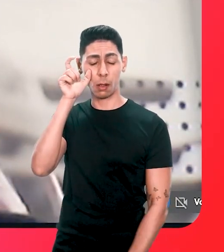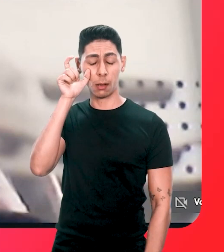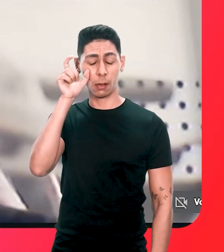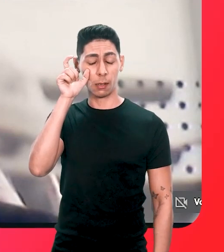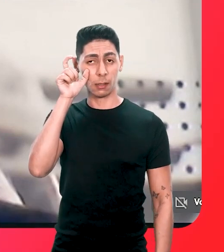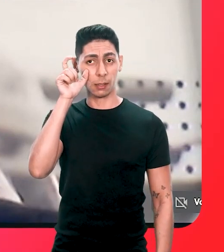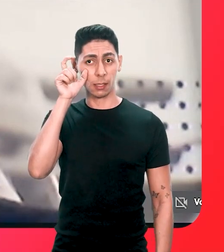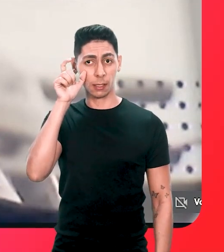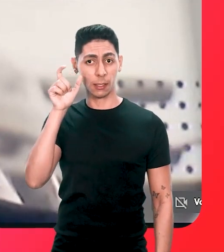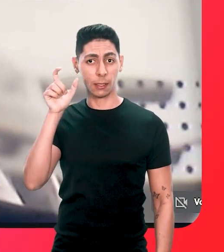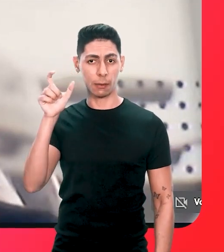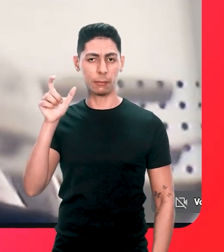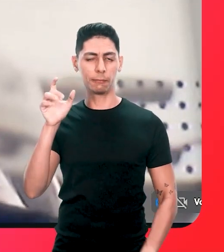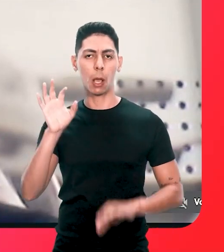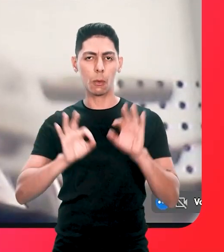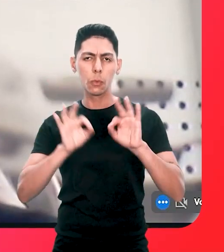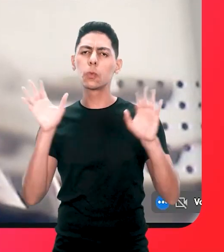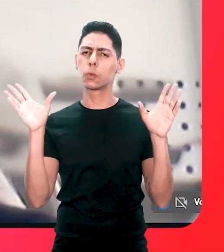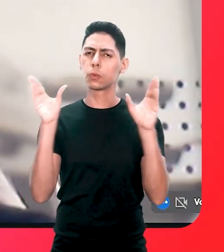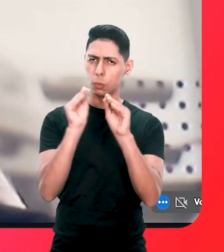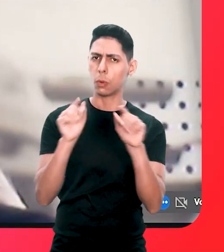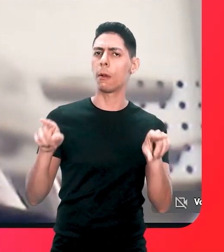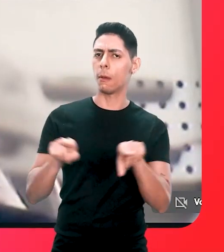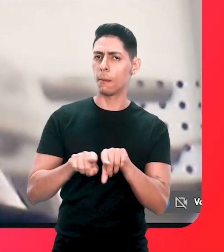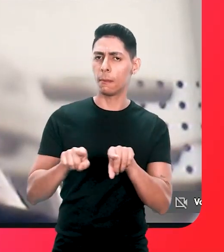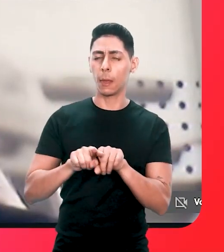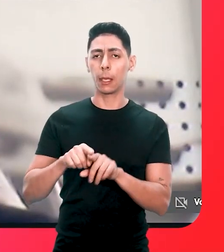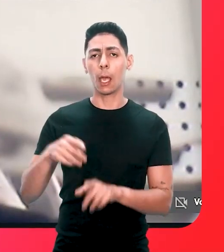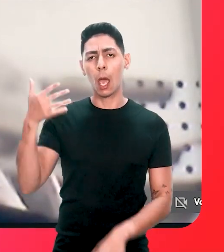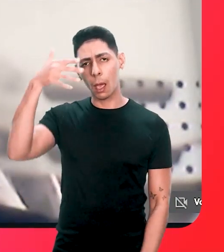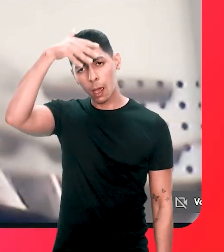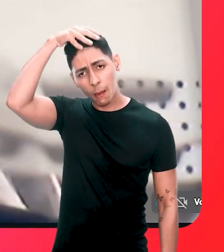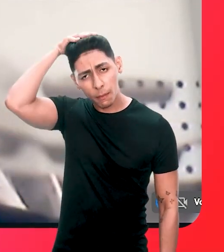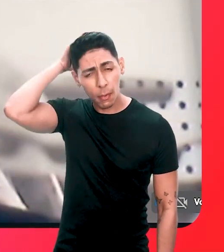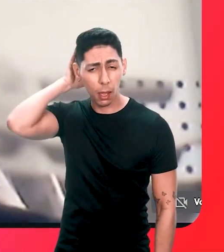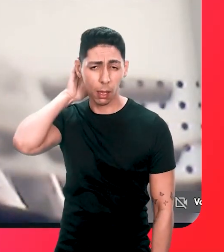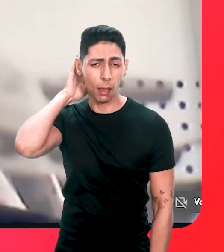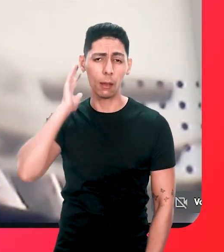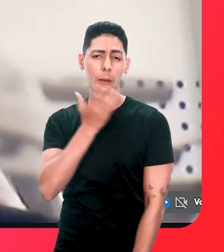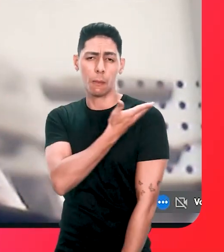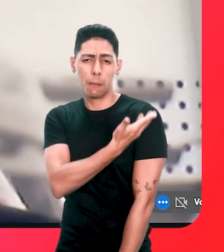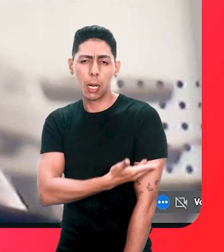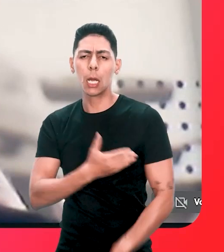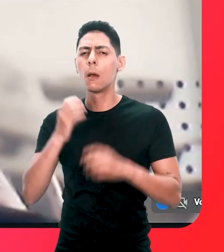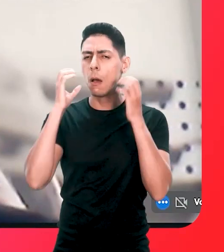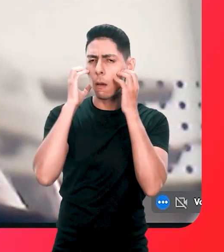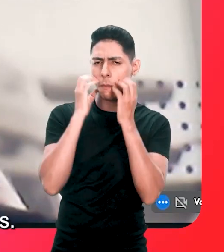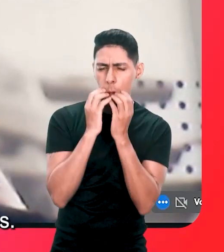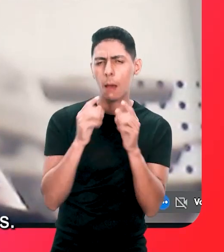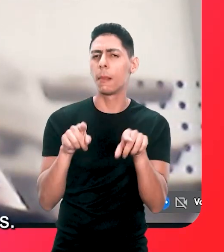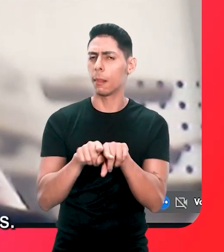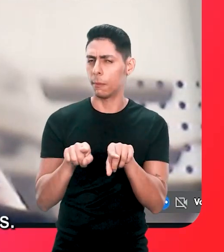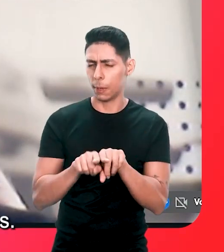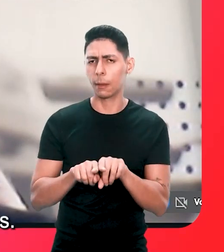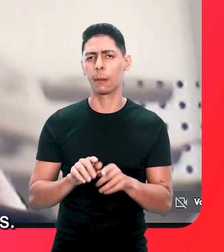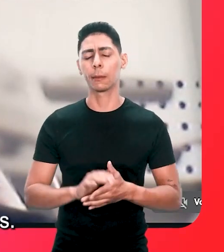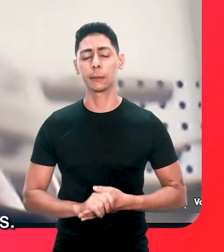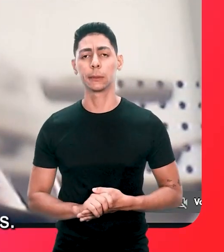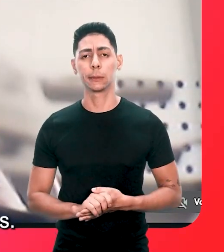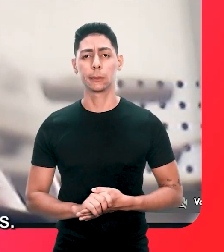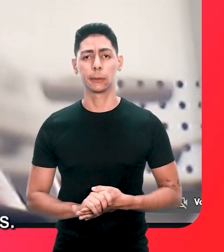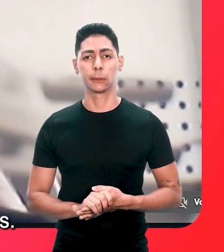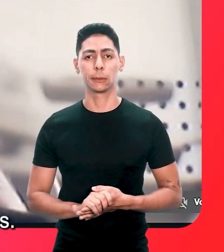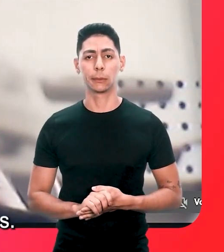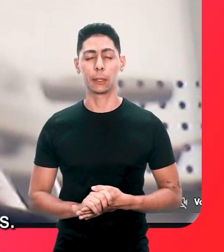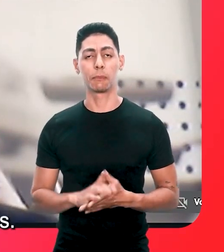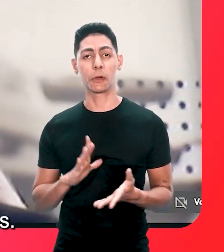de armação escura também, cabelos grisalhos, barba grisalha, tudo isso de acordo com os